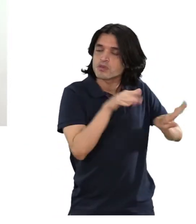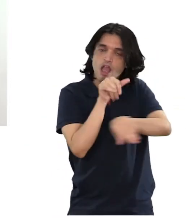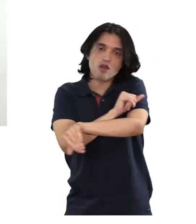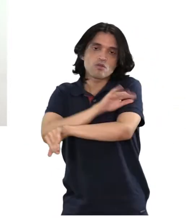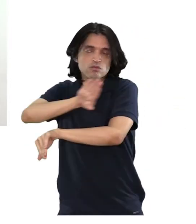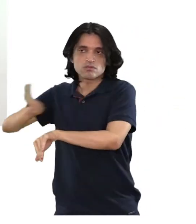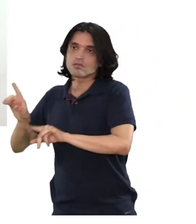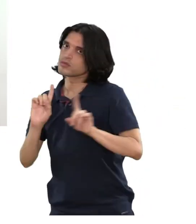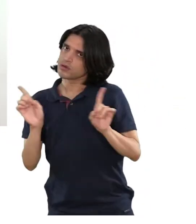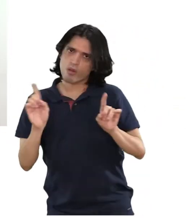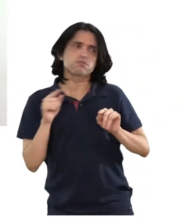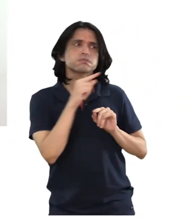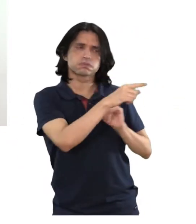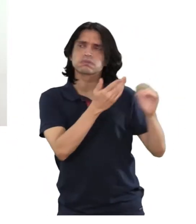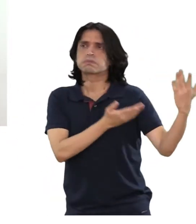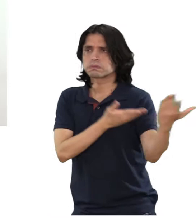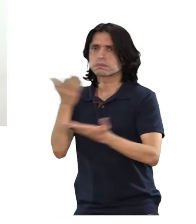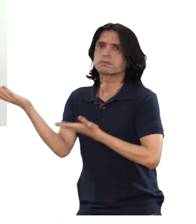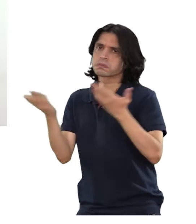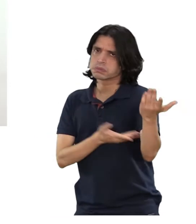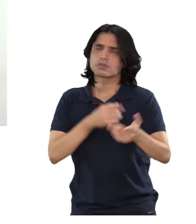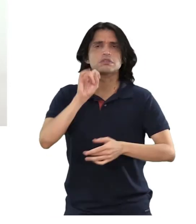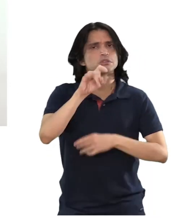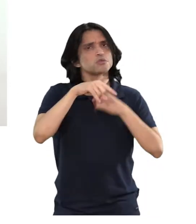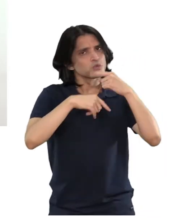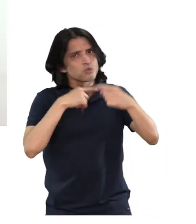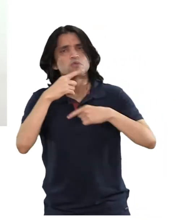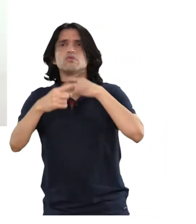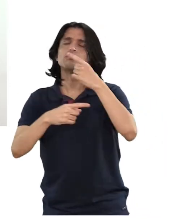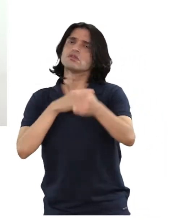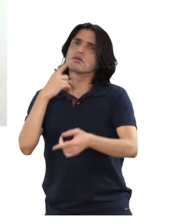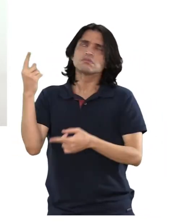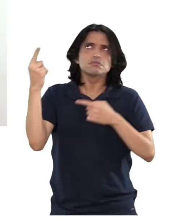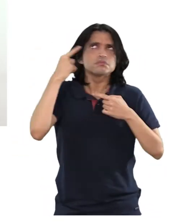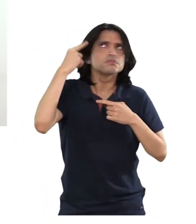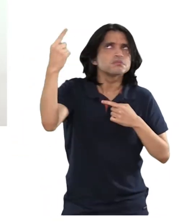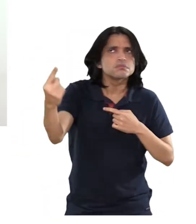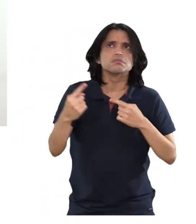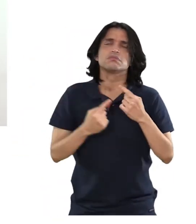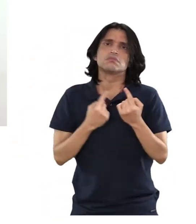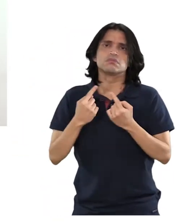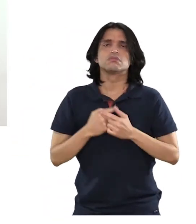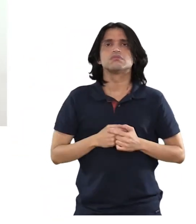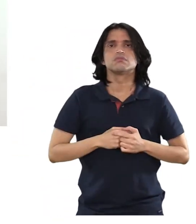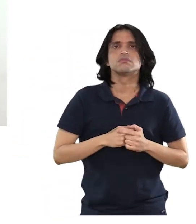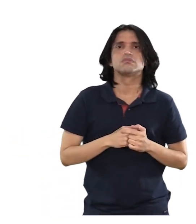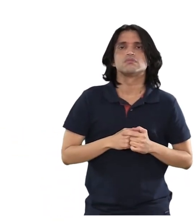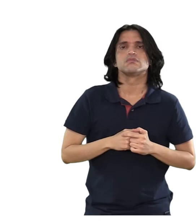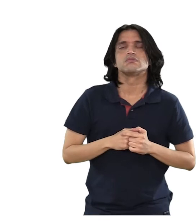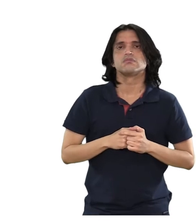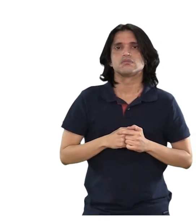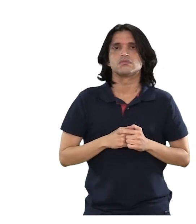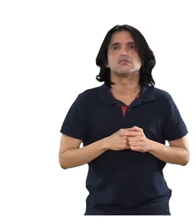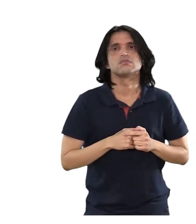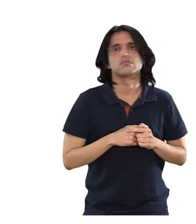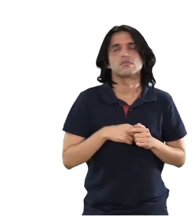estará disponível para mediar qualquer conflito, reflexão, questionamento que possa surgir em nossa trajetória.